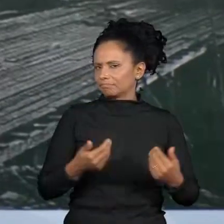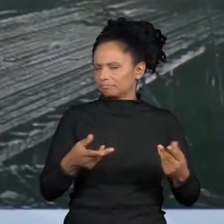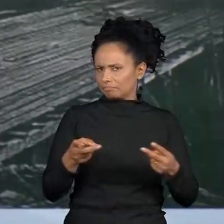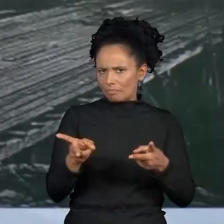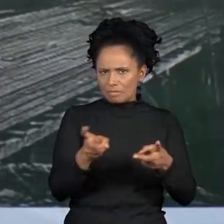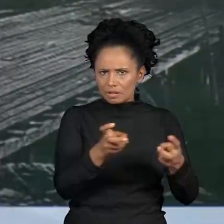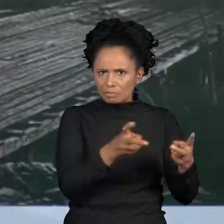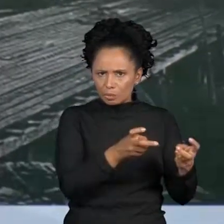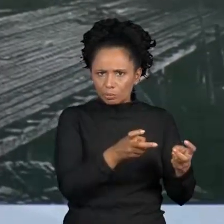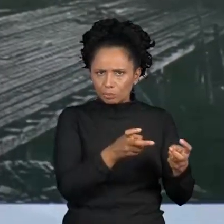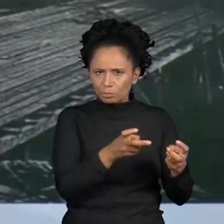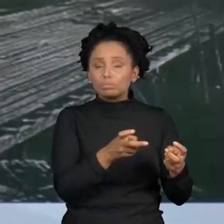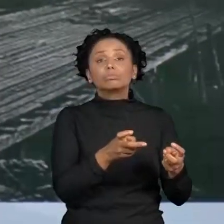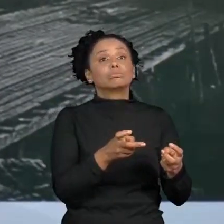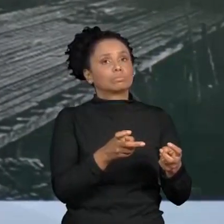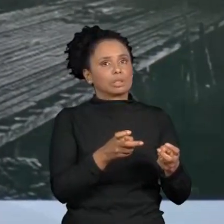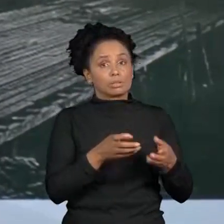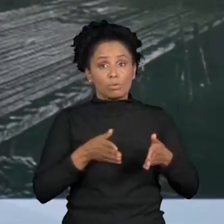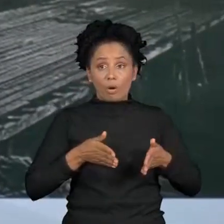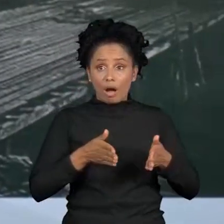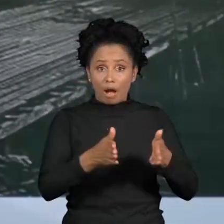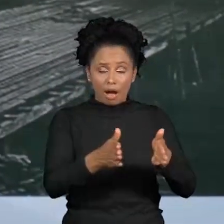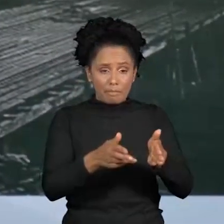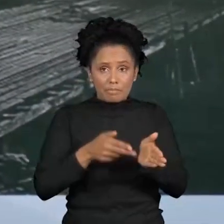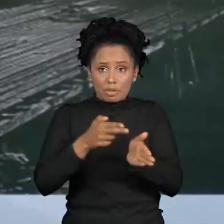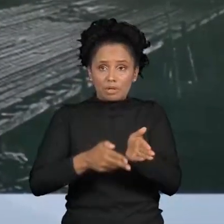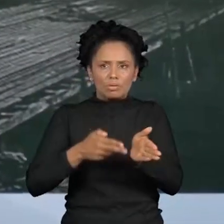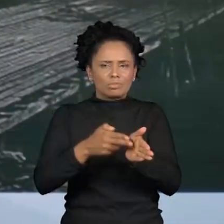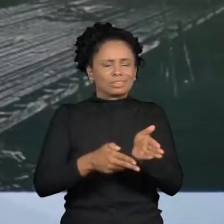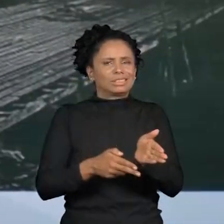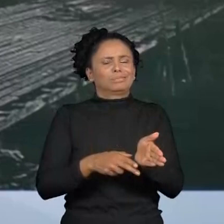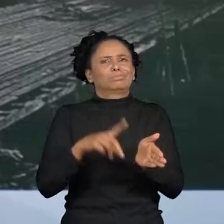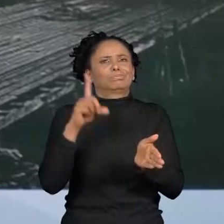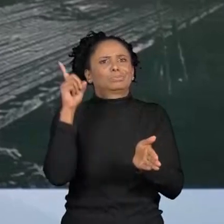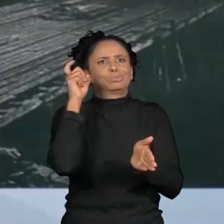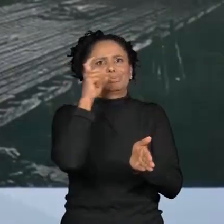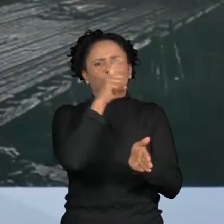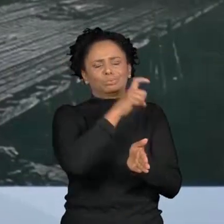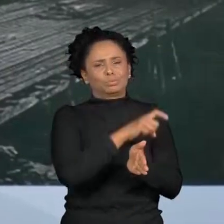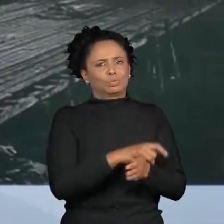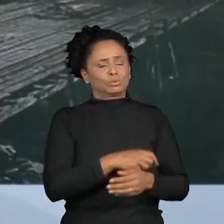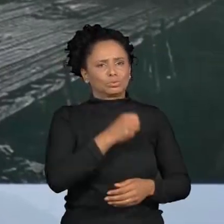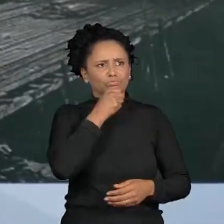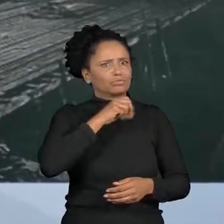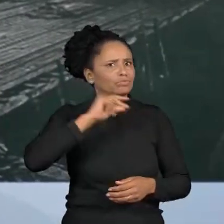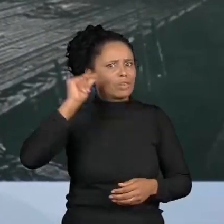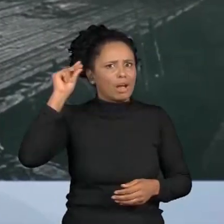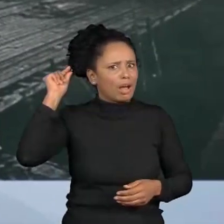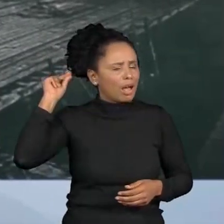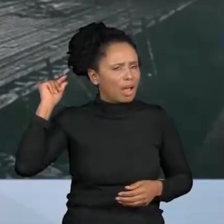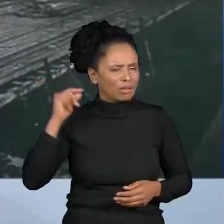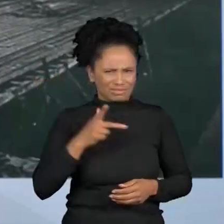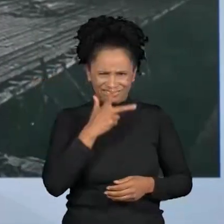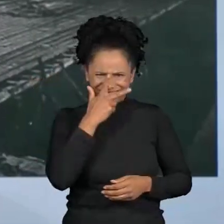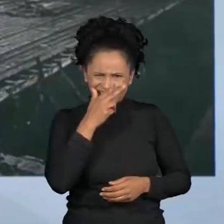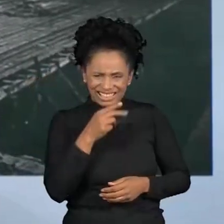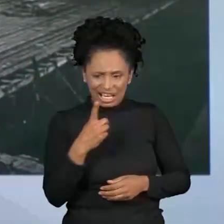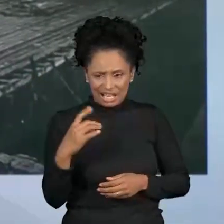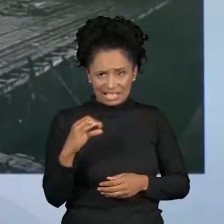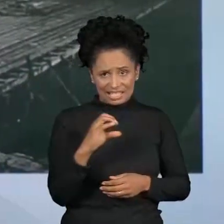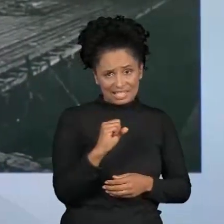a perceber aí que as ferrovias são antigas, mas o quanto é antigo? Será que ferrovias têm mais de 100